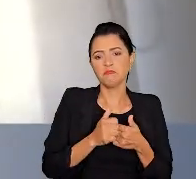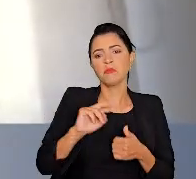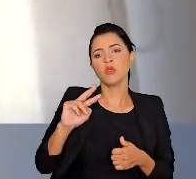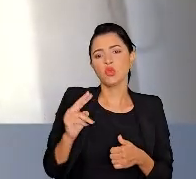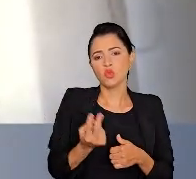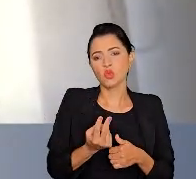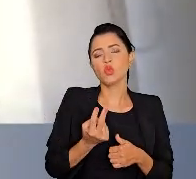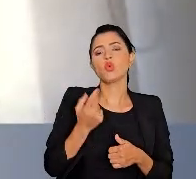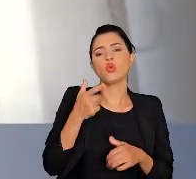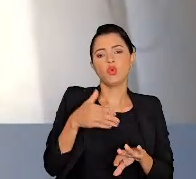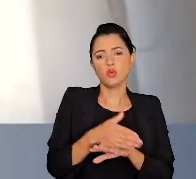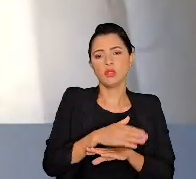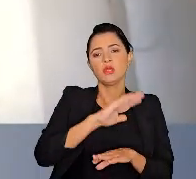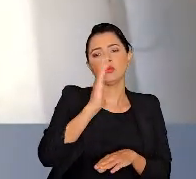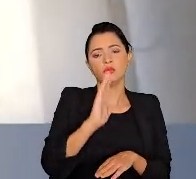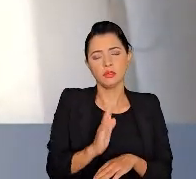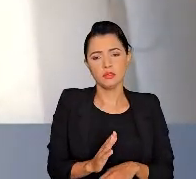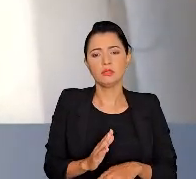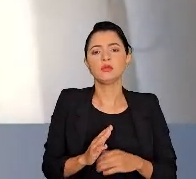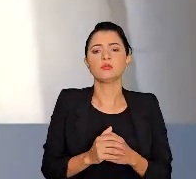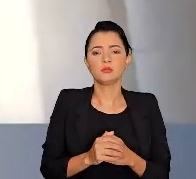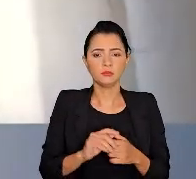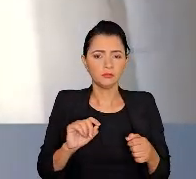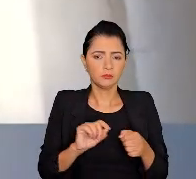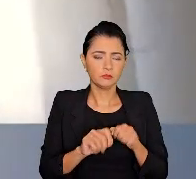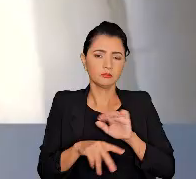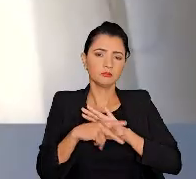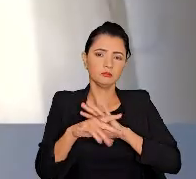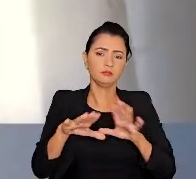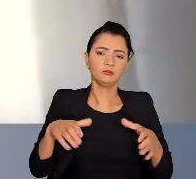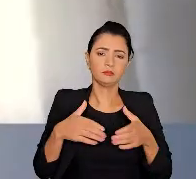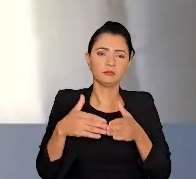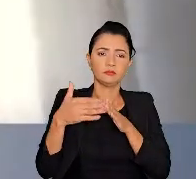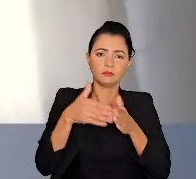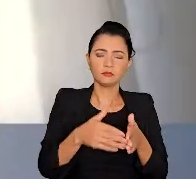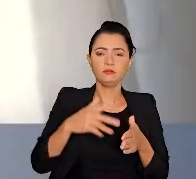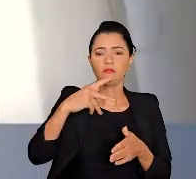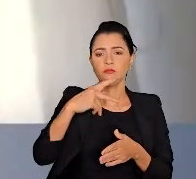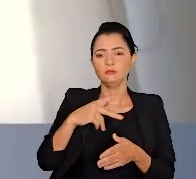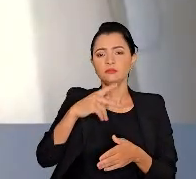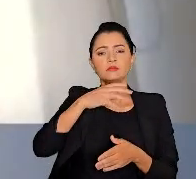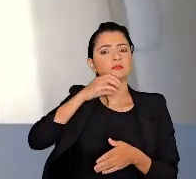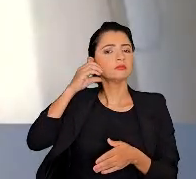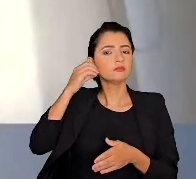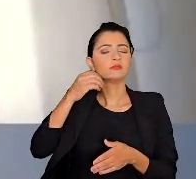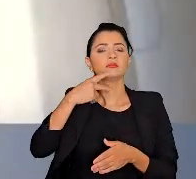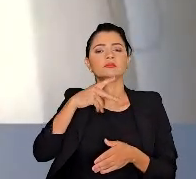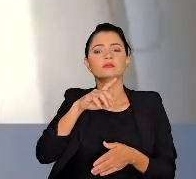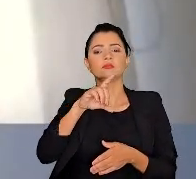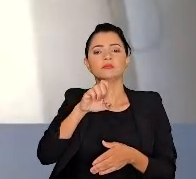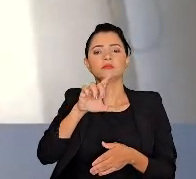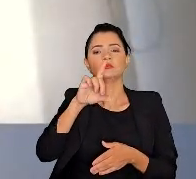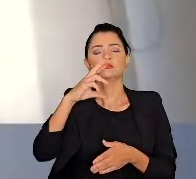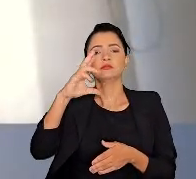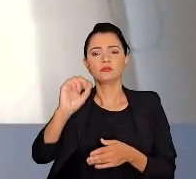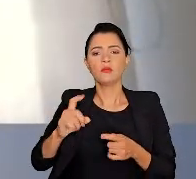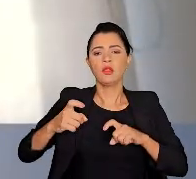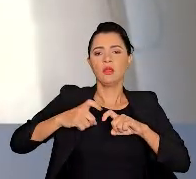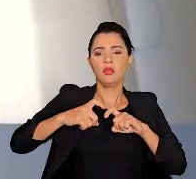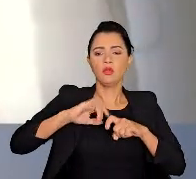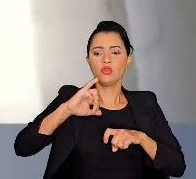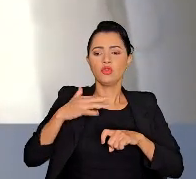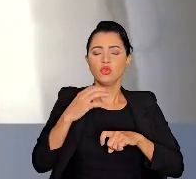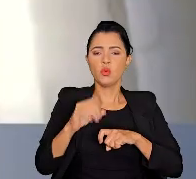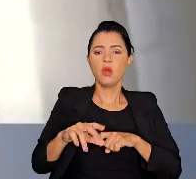pisaram na terra brasileira, fazendo parte da tripulação de Pedro Álvares Cabral, Mestre João, um médico particular da